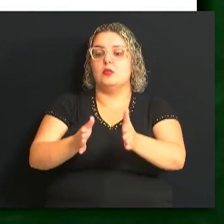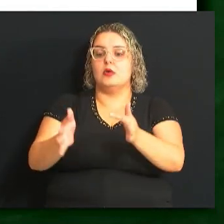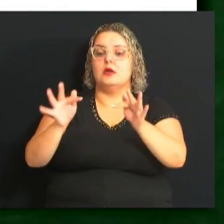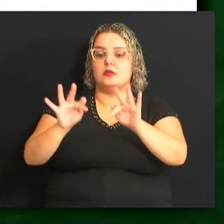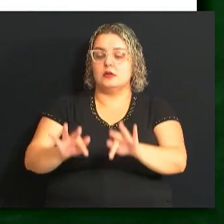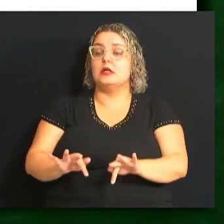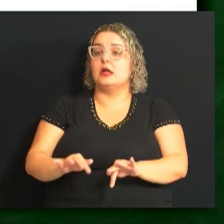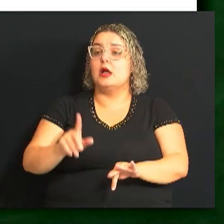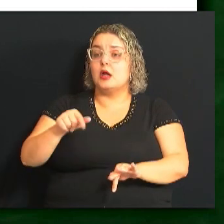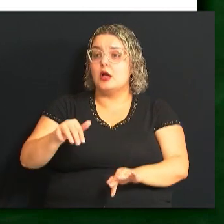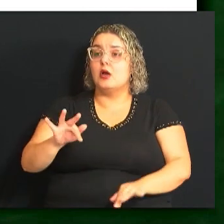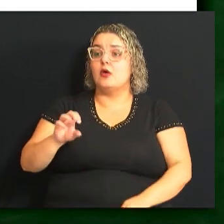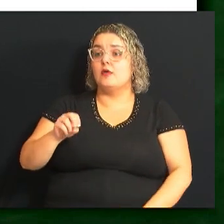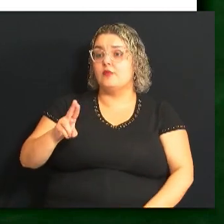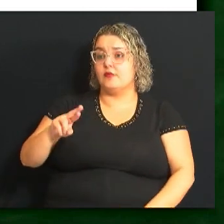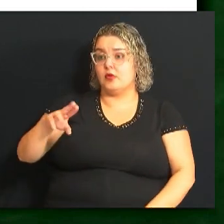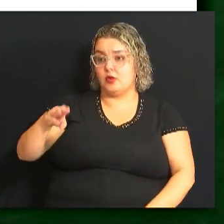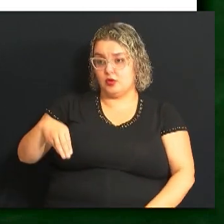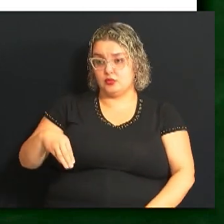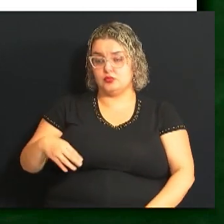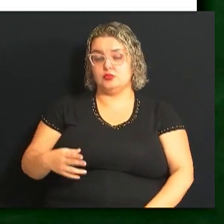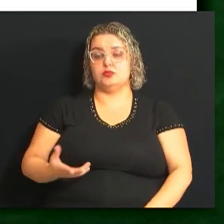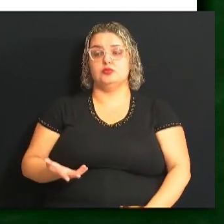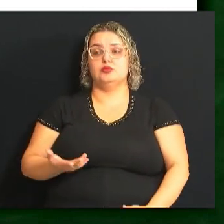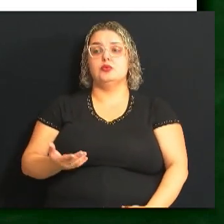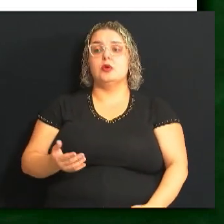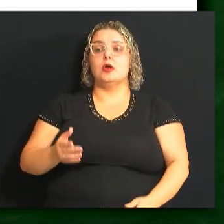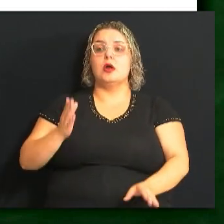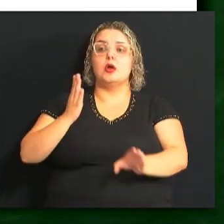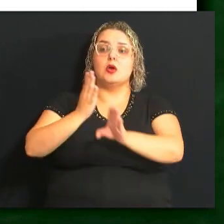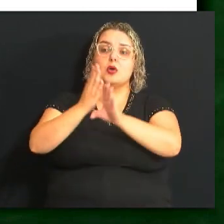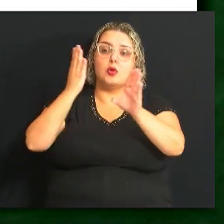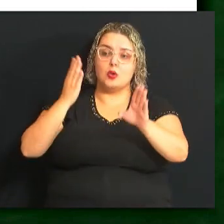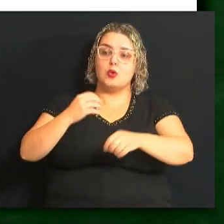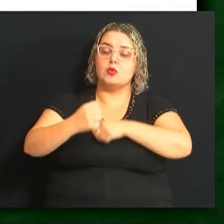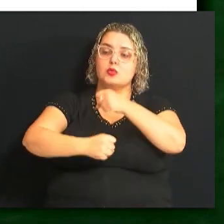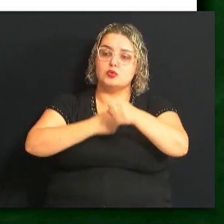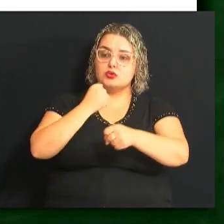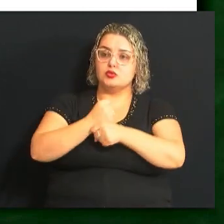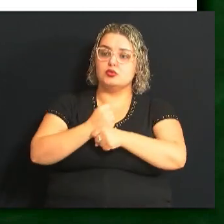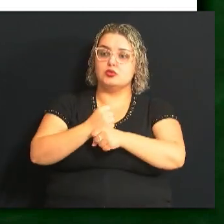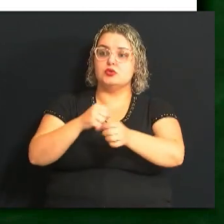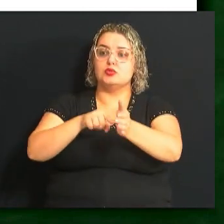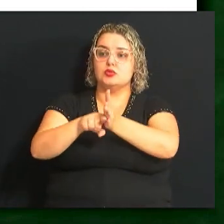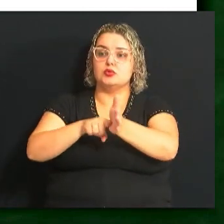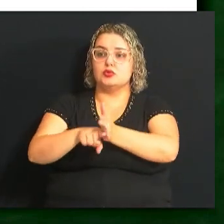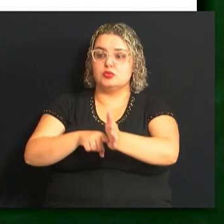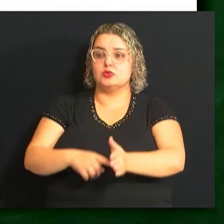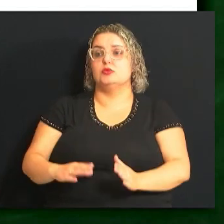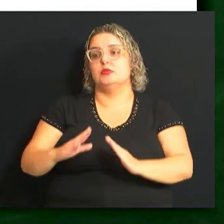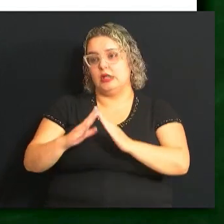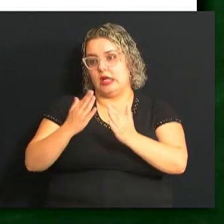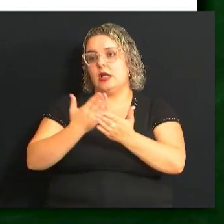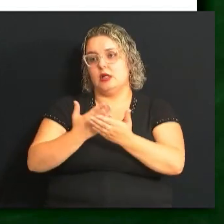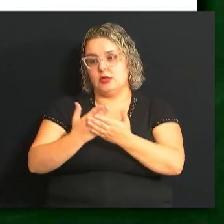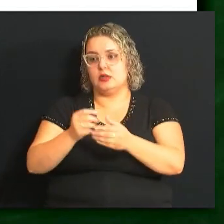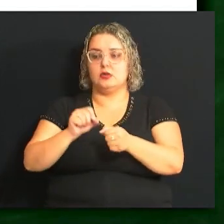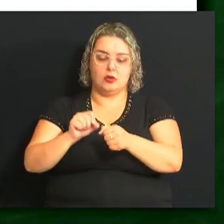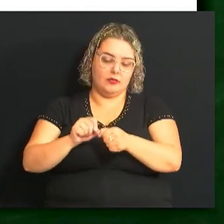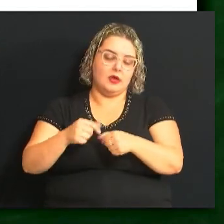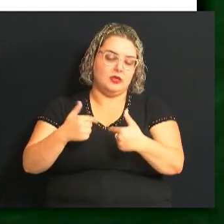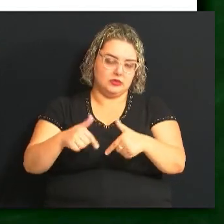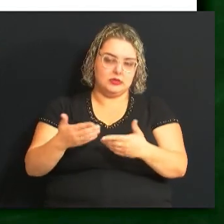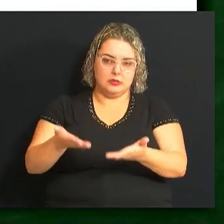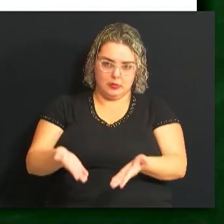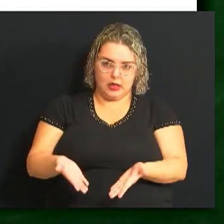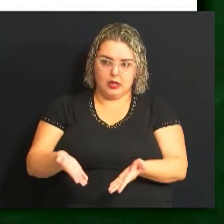fórum de iniciação científica, a gente chama de encontro anual de pesquisadores da Extensidu, da escola onde eu realizo esse trabalho, e